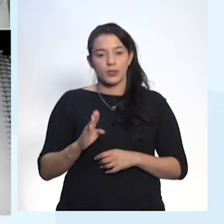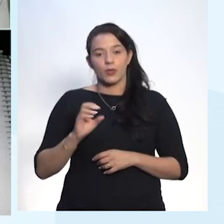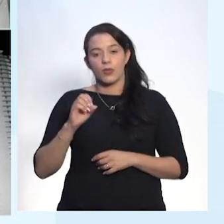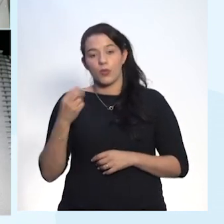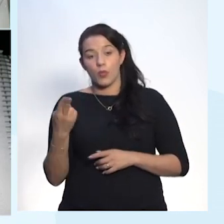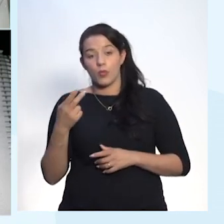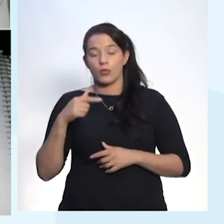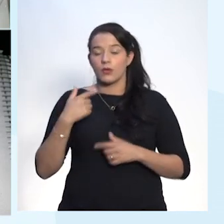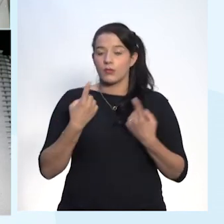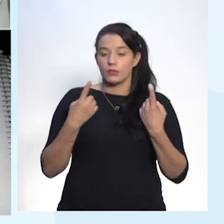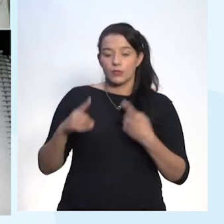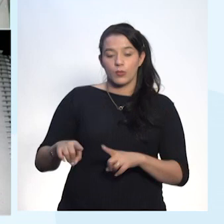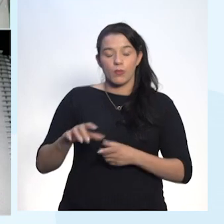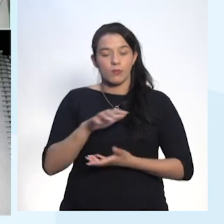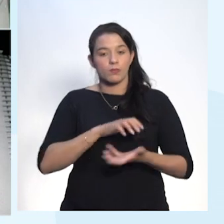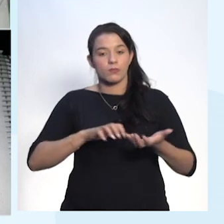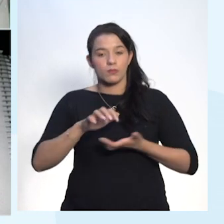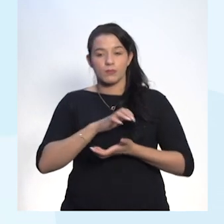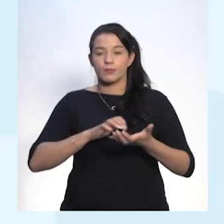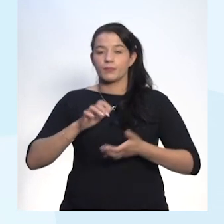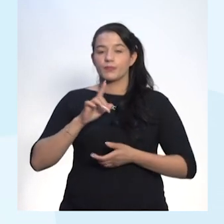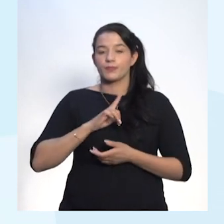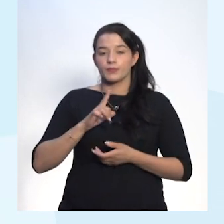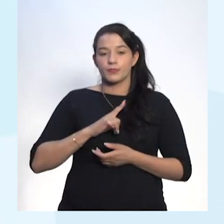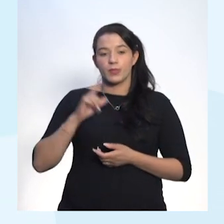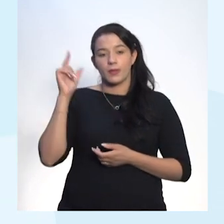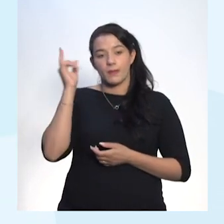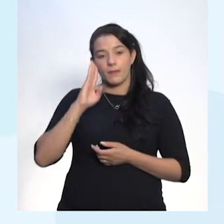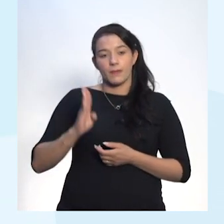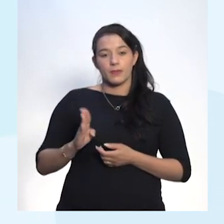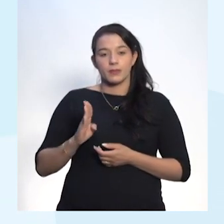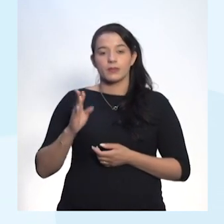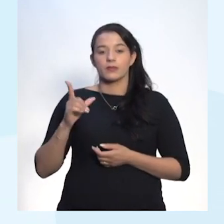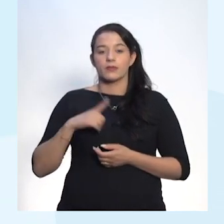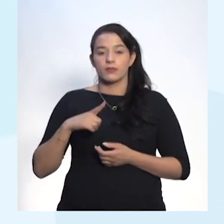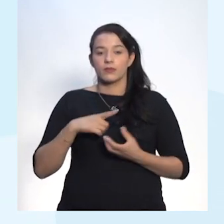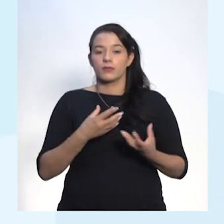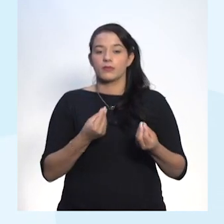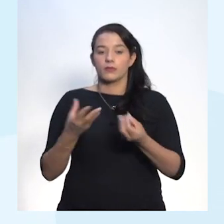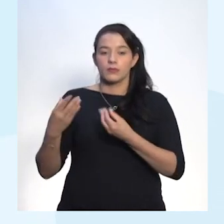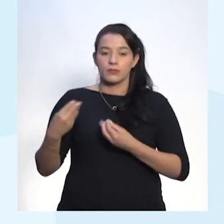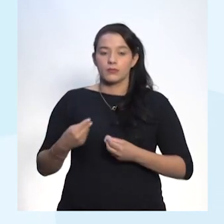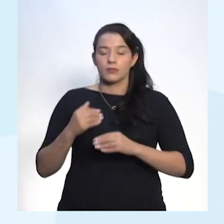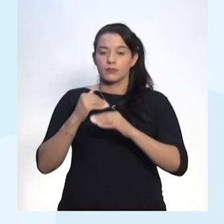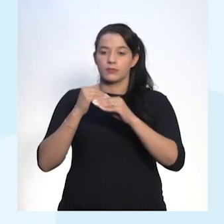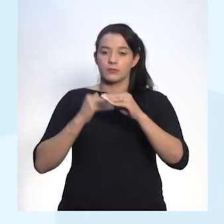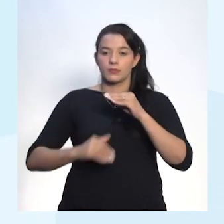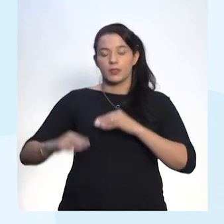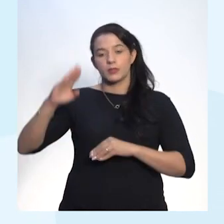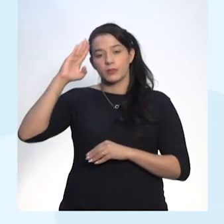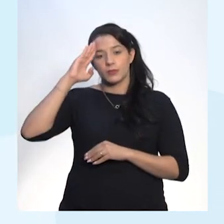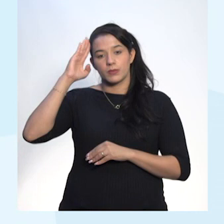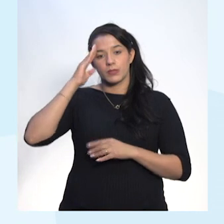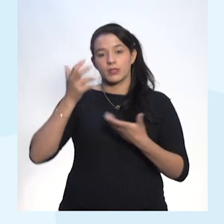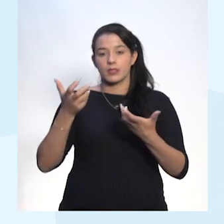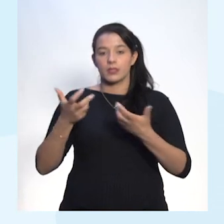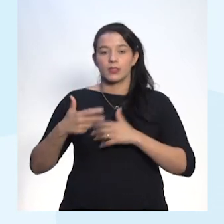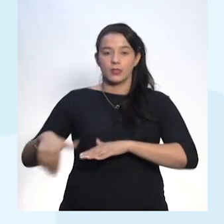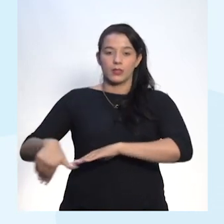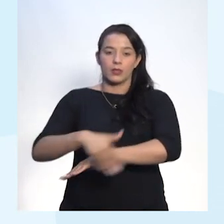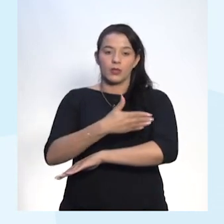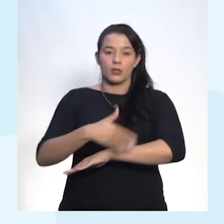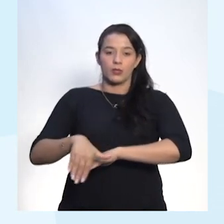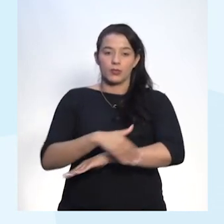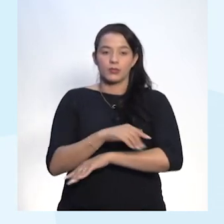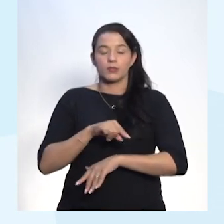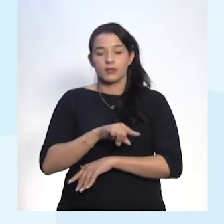primeira revolta, primeira vez que o tenentismo brasileiro, aqueles oficiais de baixa patente, resolveram sair às ruas para dizer